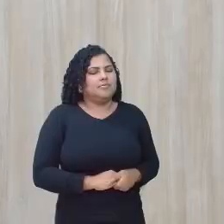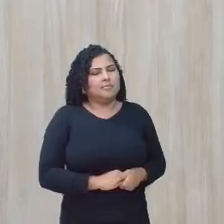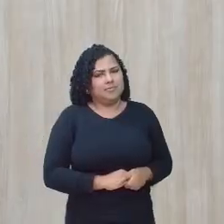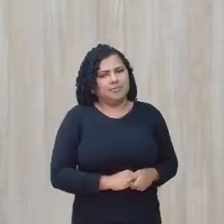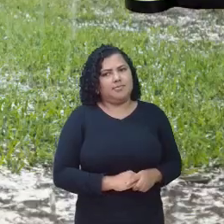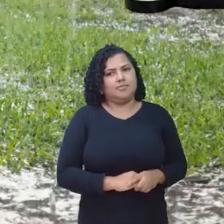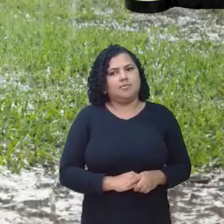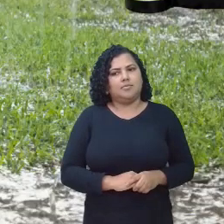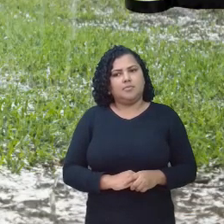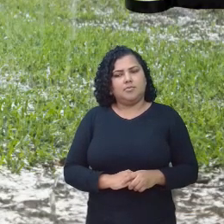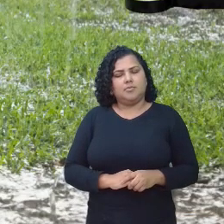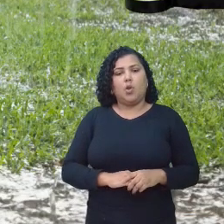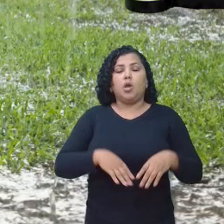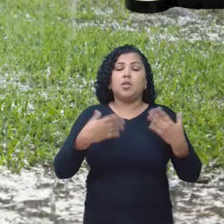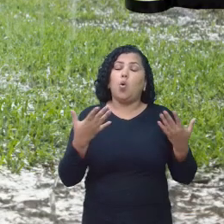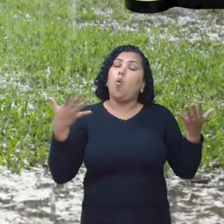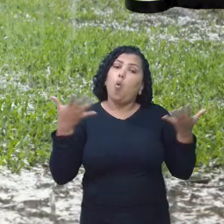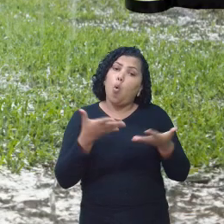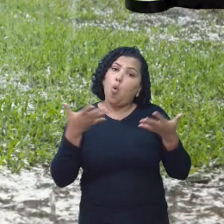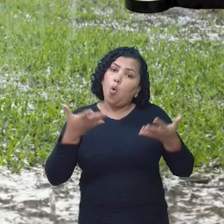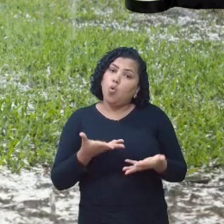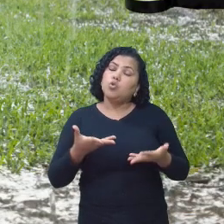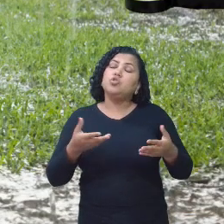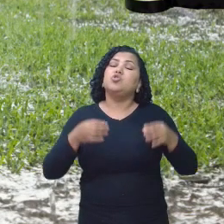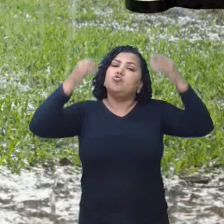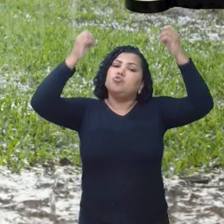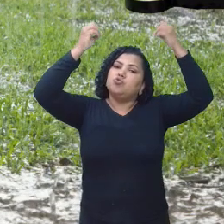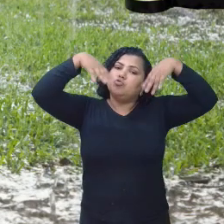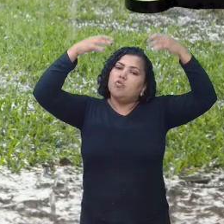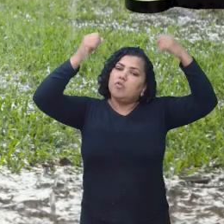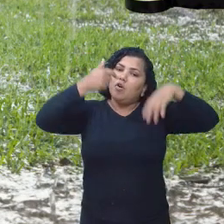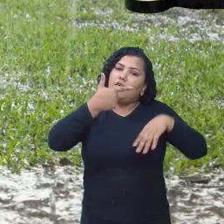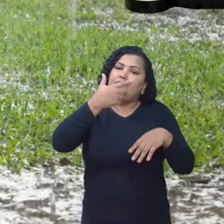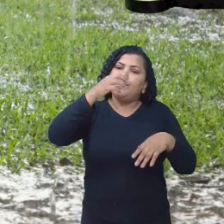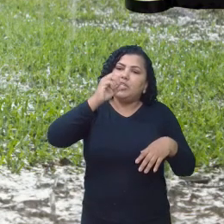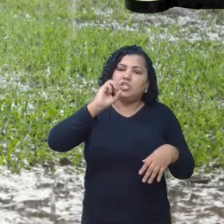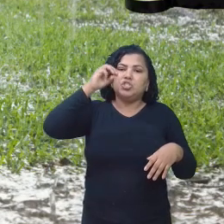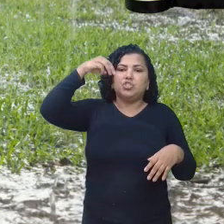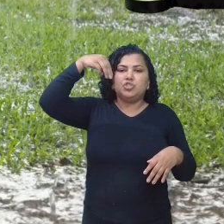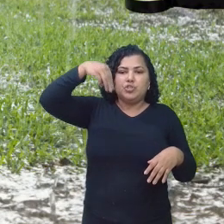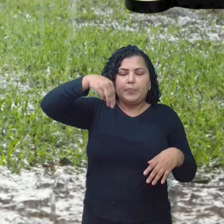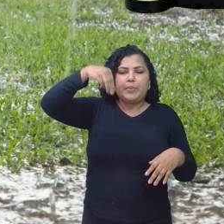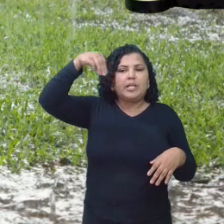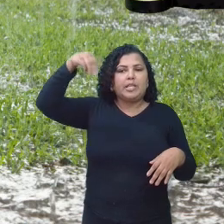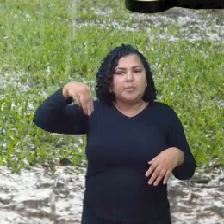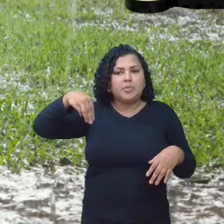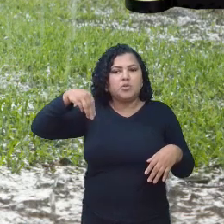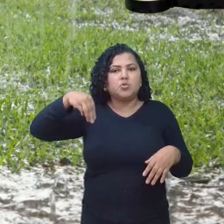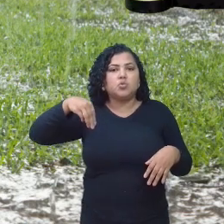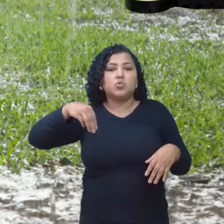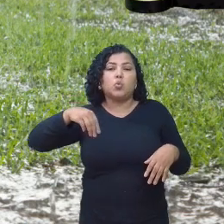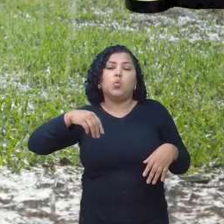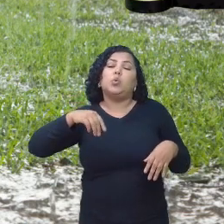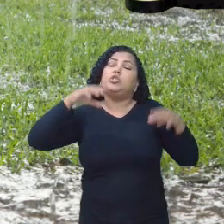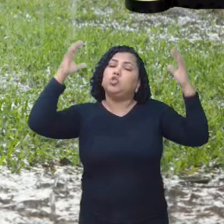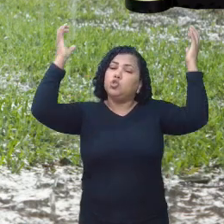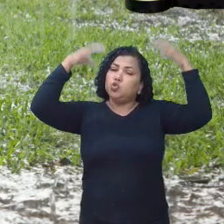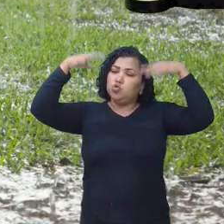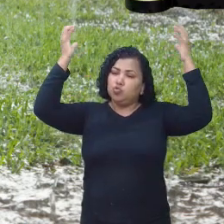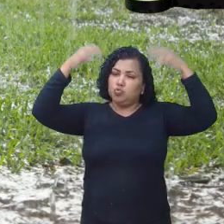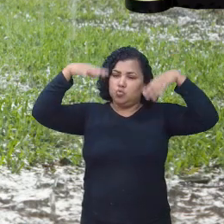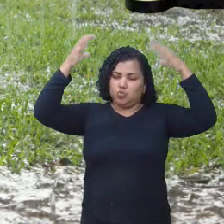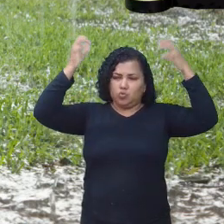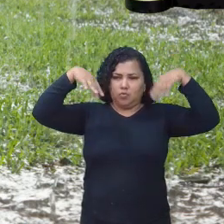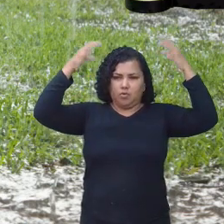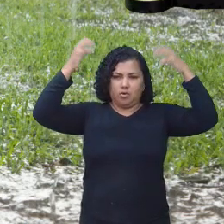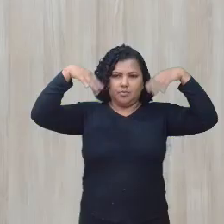of rain. Então hoje choveu 20 milímetros of rain, de chuva, né? Ou seja,